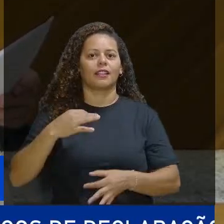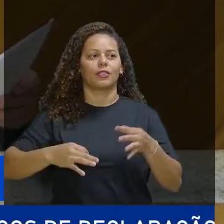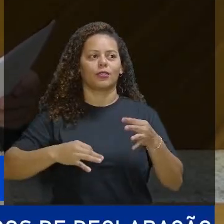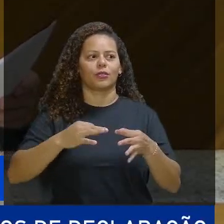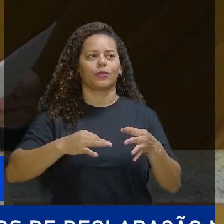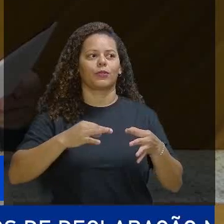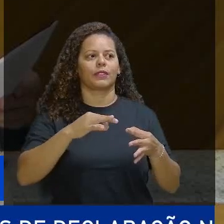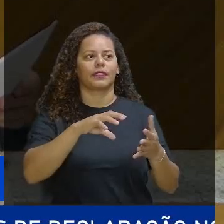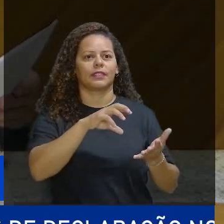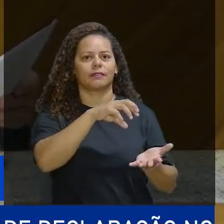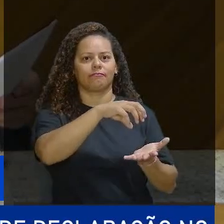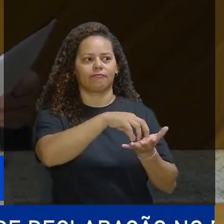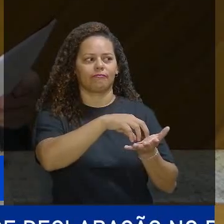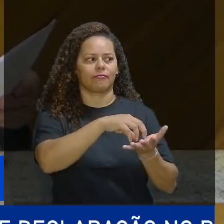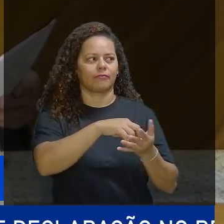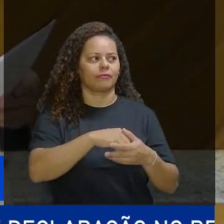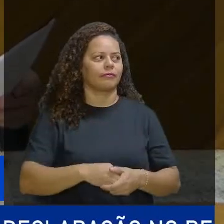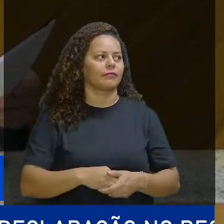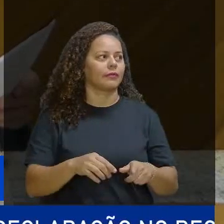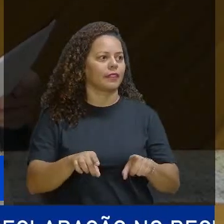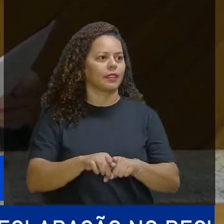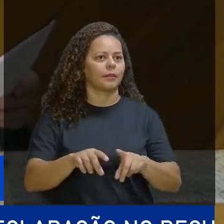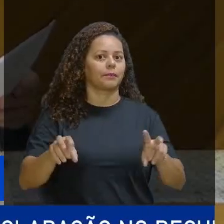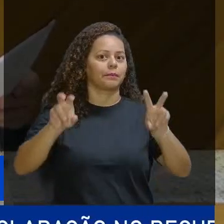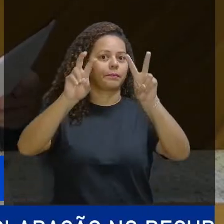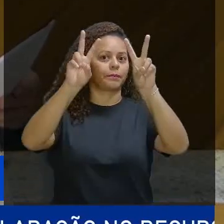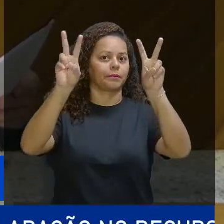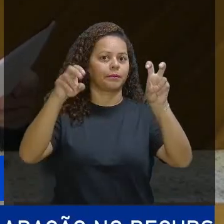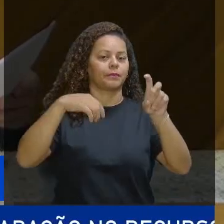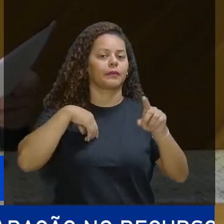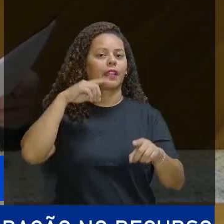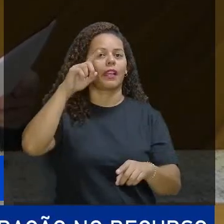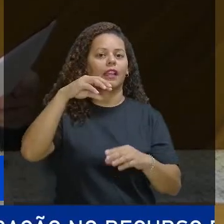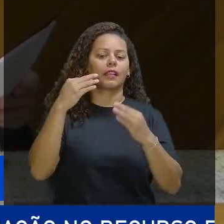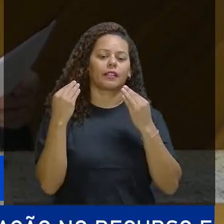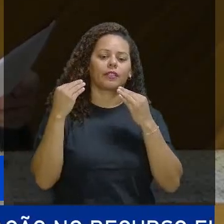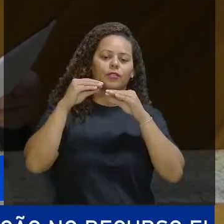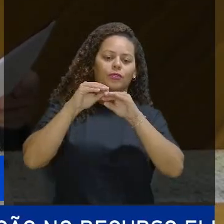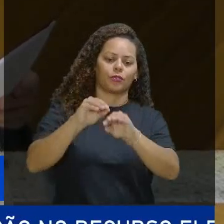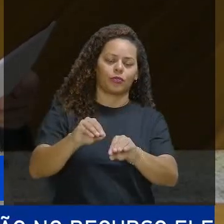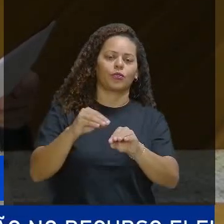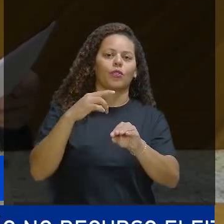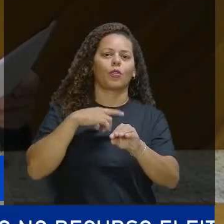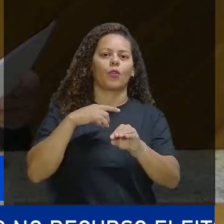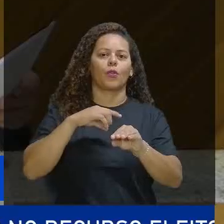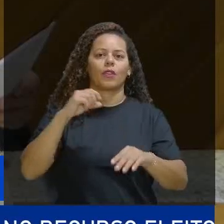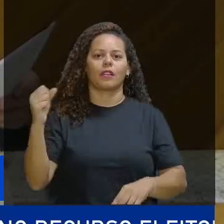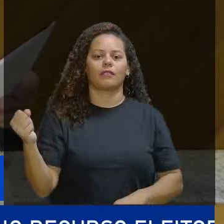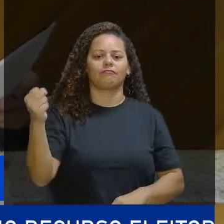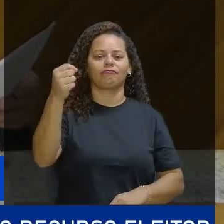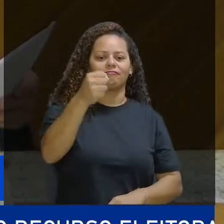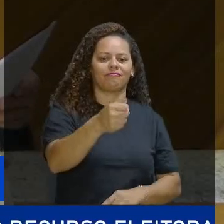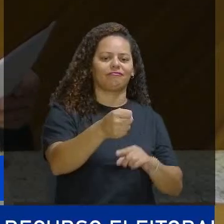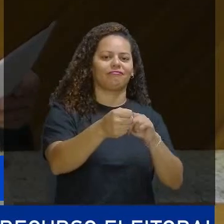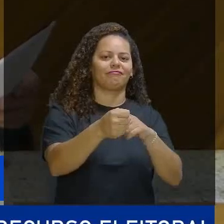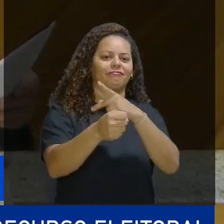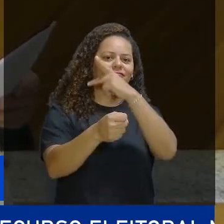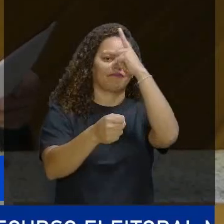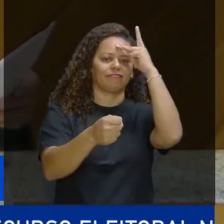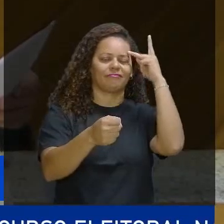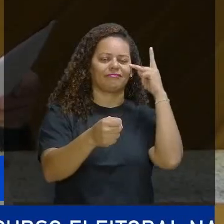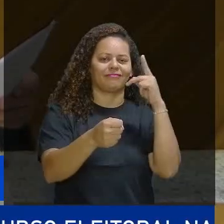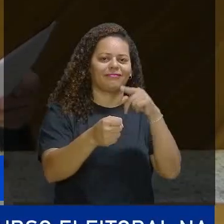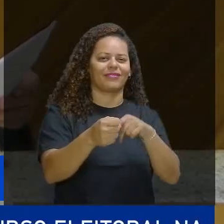Amapá, e o assunto dispõe sobre a concessão do título de embaixadora da pessoa idosa da Justiça Eleitoral